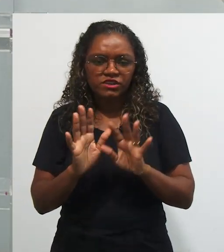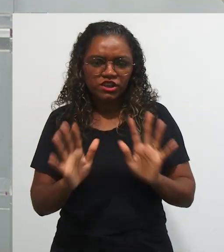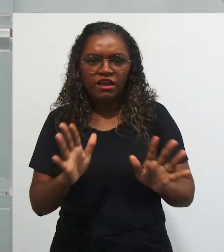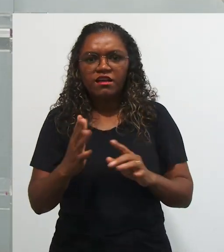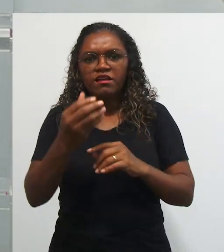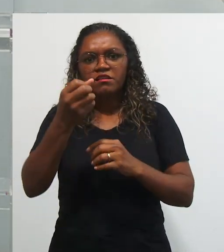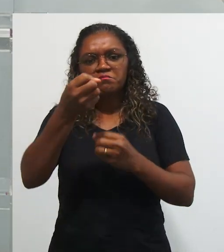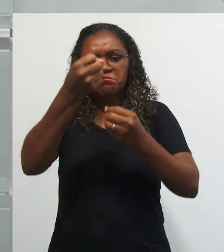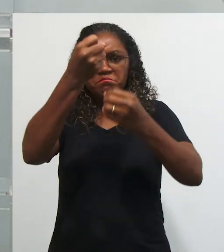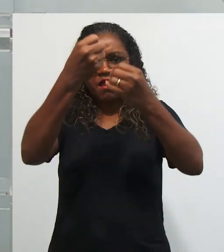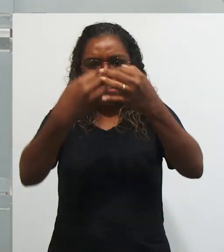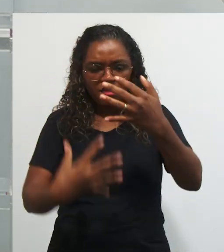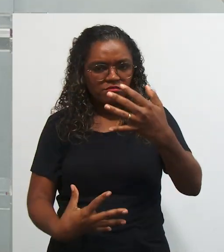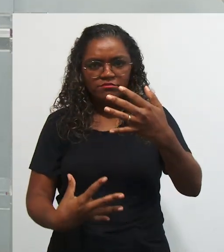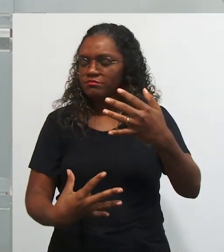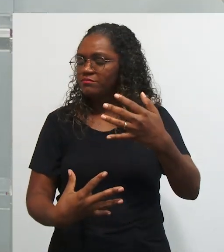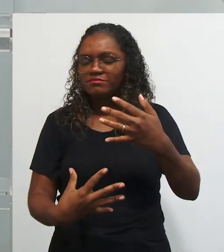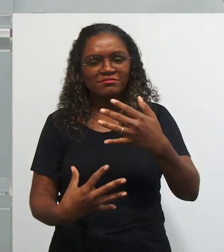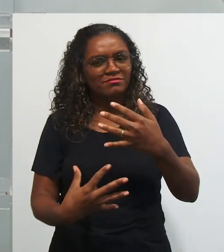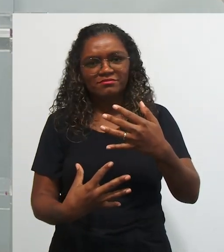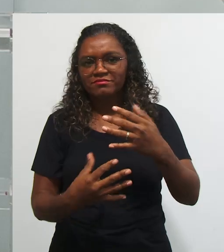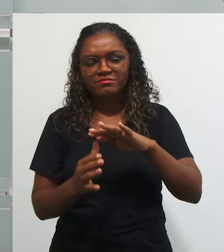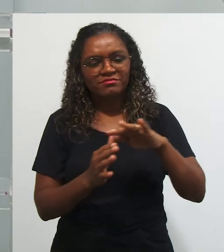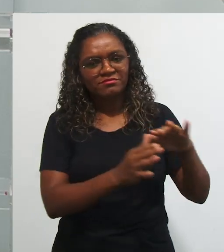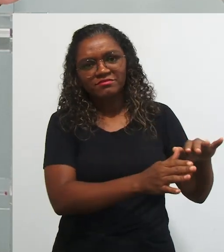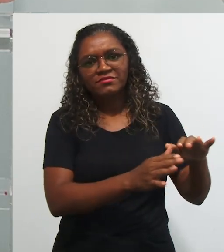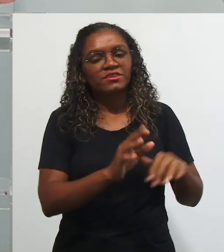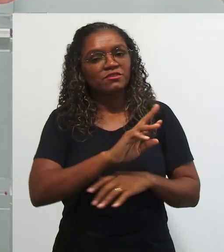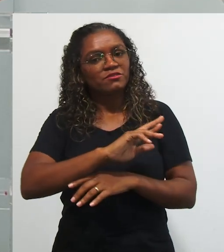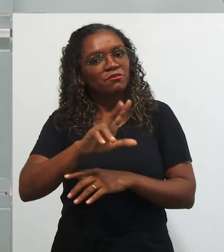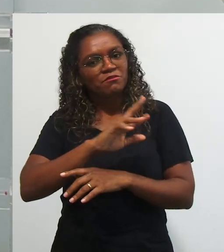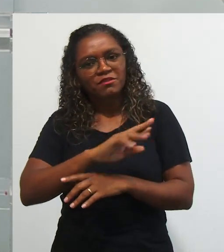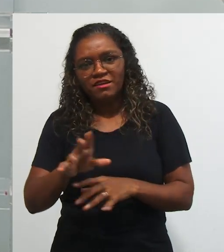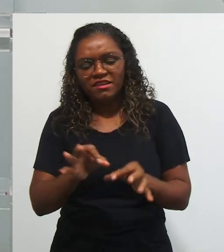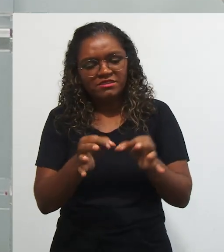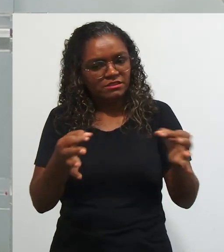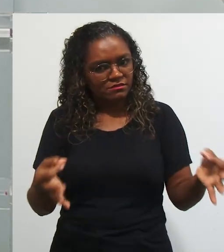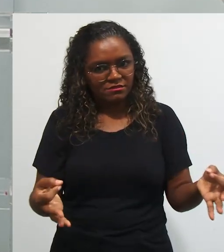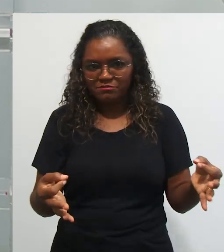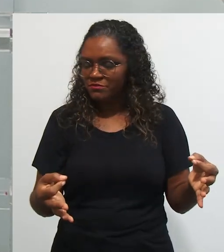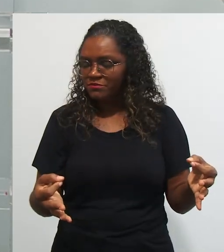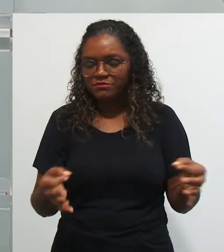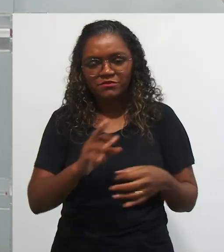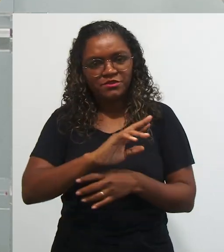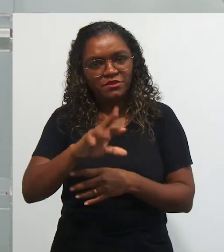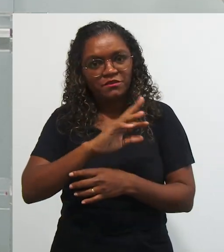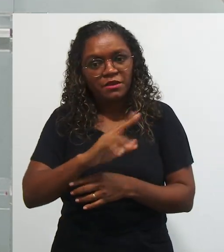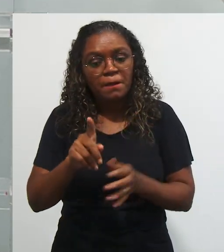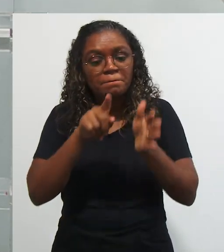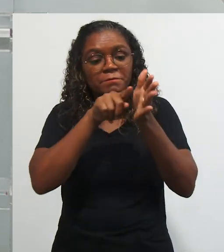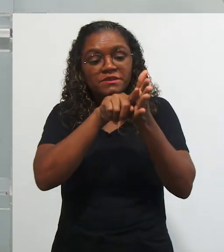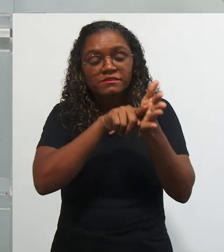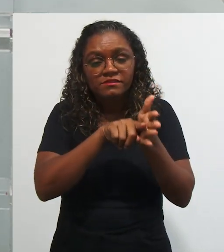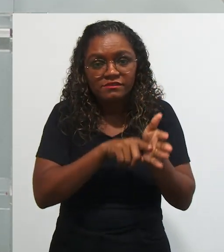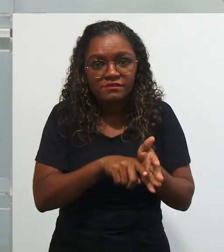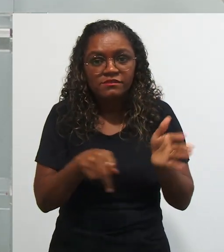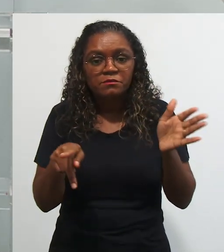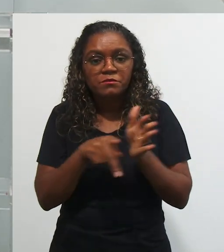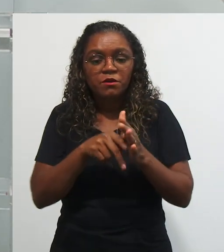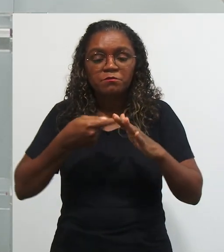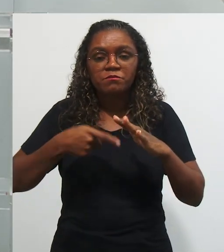aí aparece um monte de coisinha. Não é essa pesquisa simplória, não é essa pesquisa do senso comum, essa